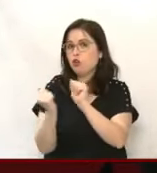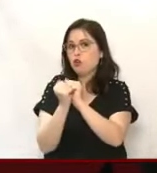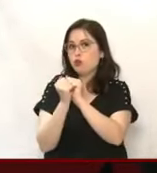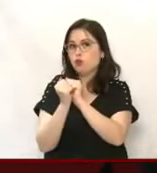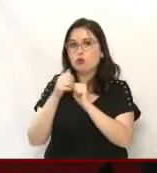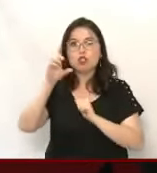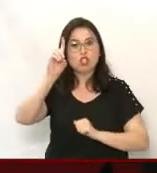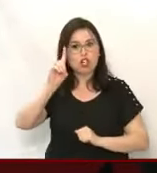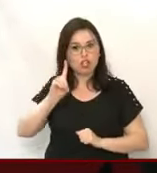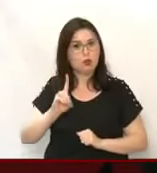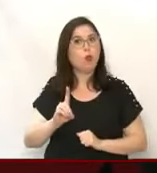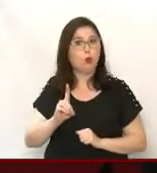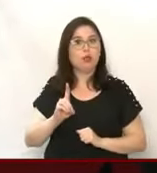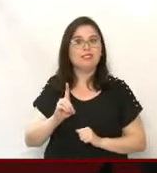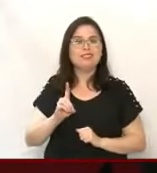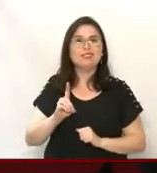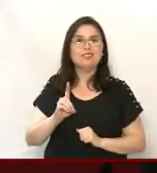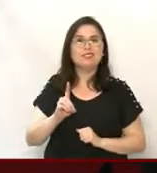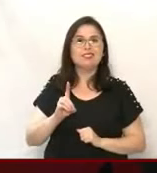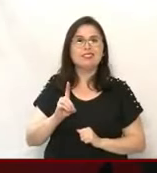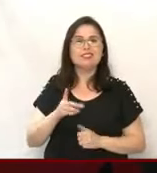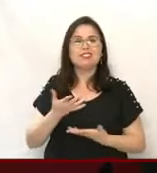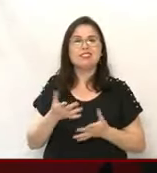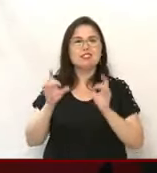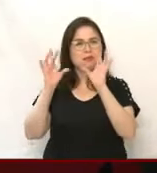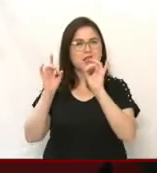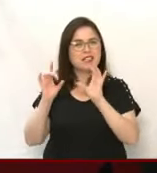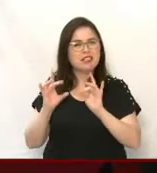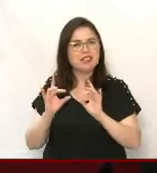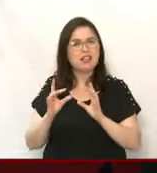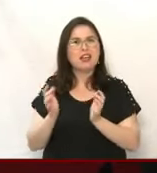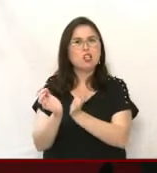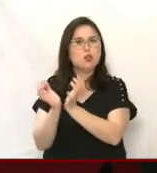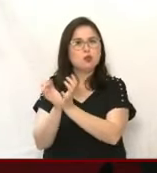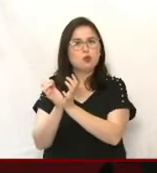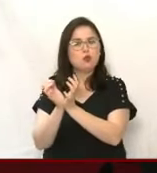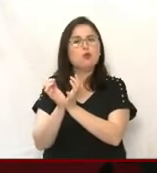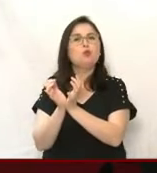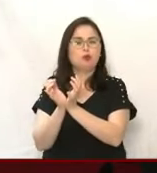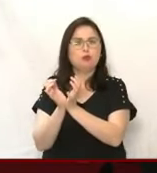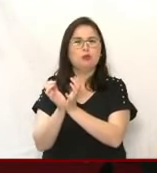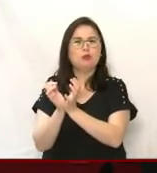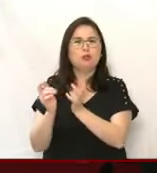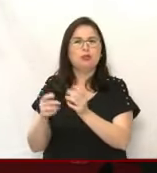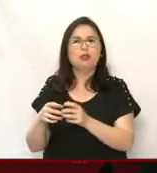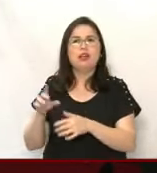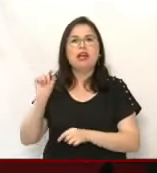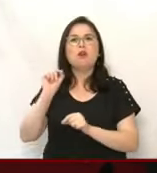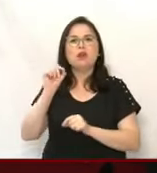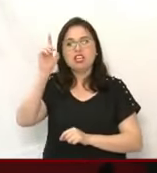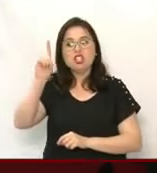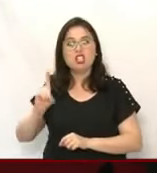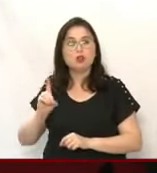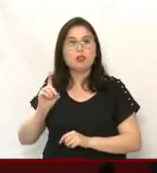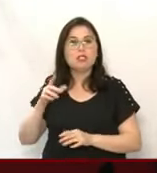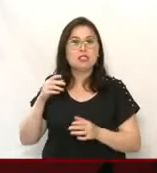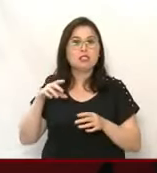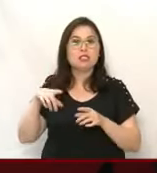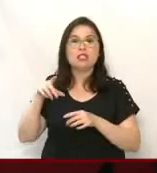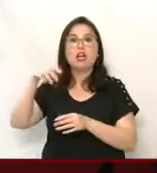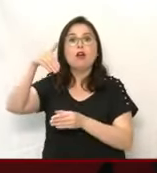Conselho, representada na figura da Executiva, né, que são dirigentes eleitos pela nossa